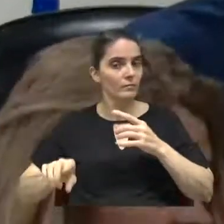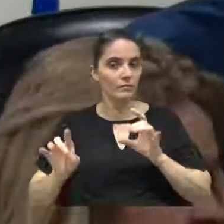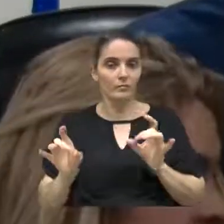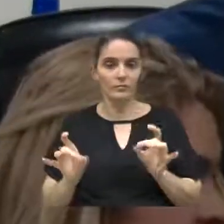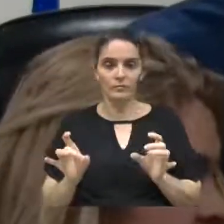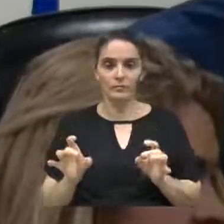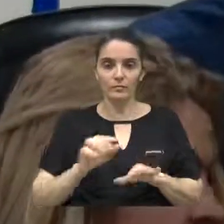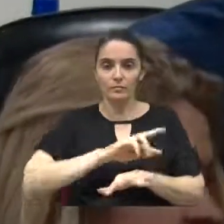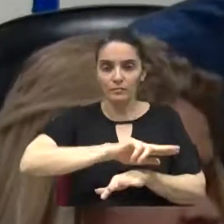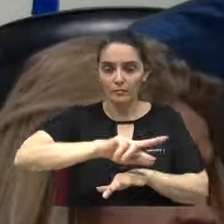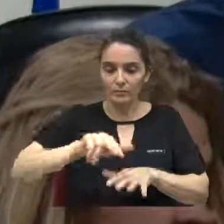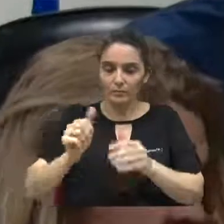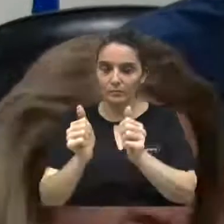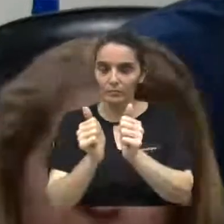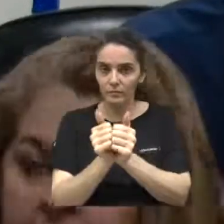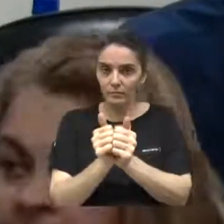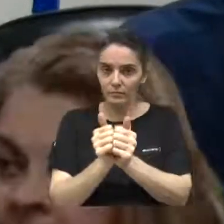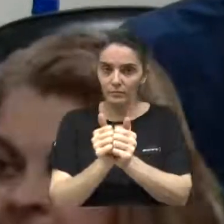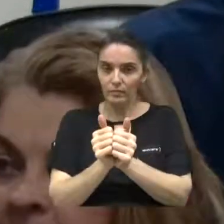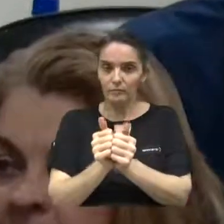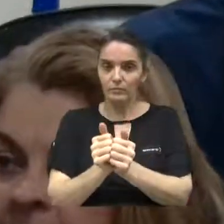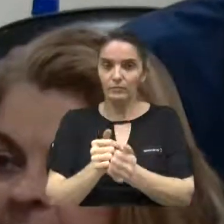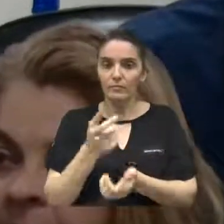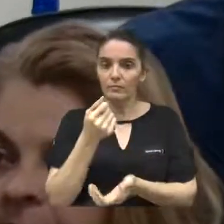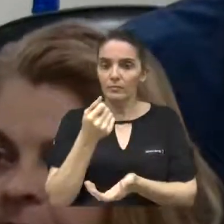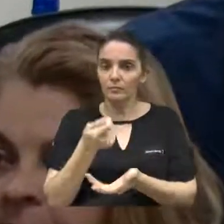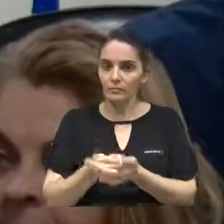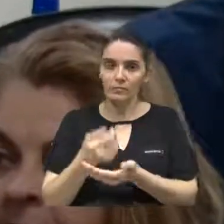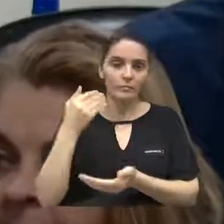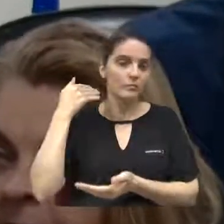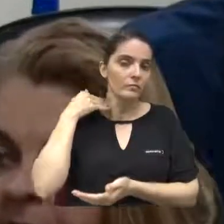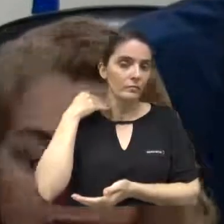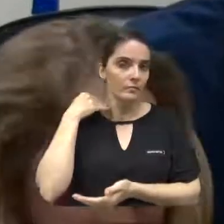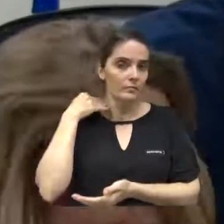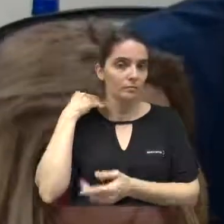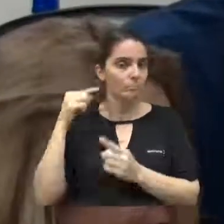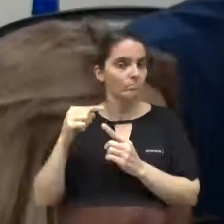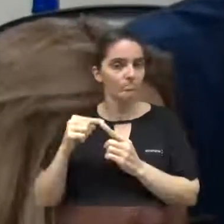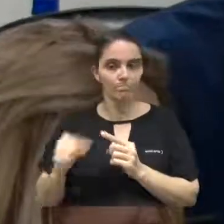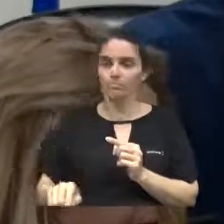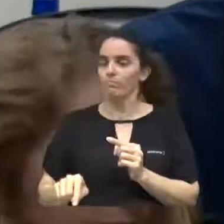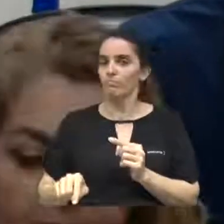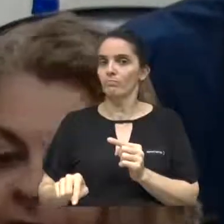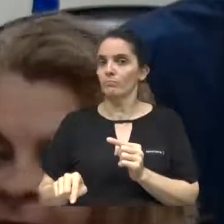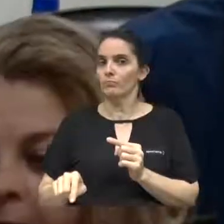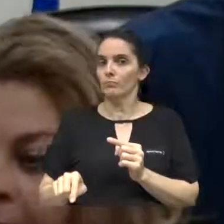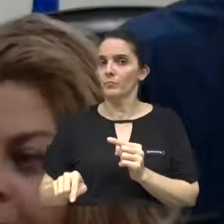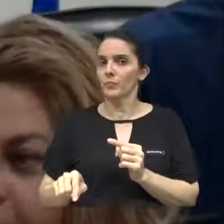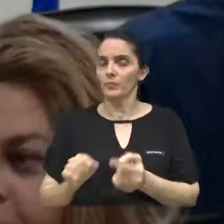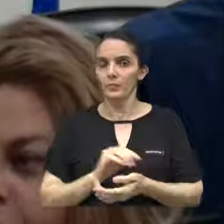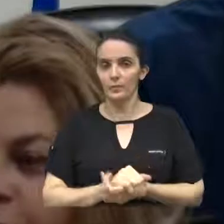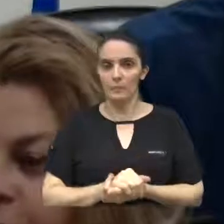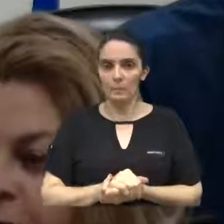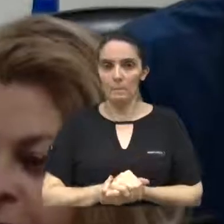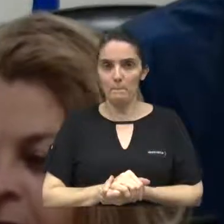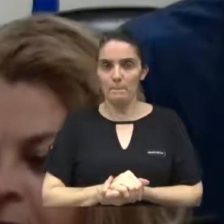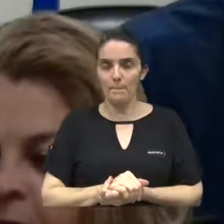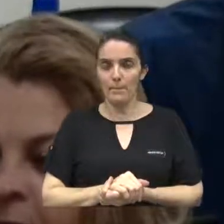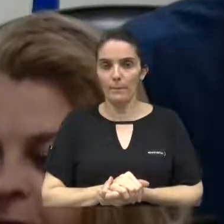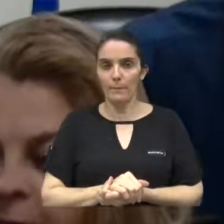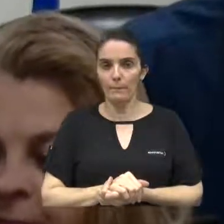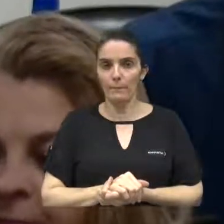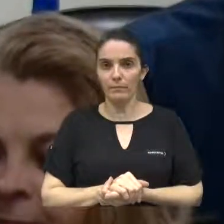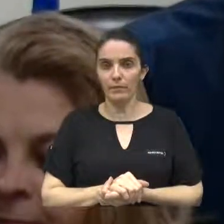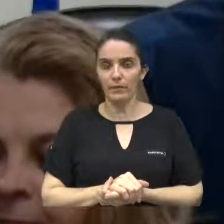de produtos e serviços nos estabelecimentos bancários. E aqui eu me pergunto, pergunto aos